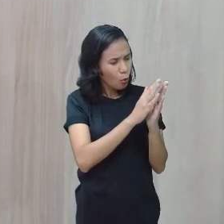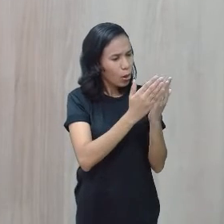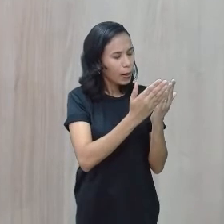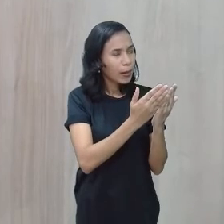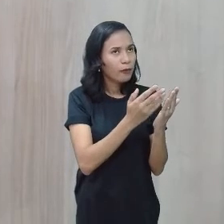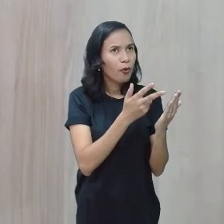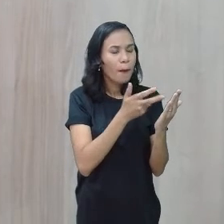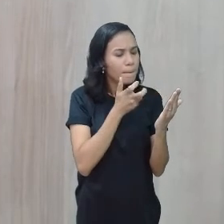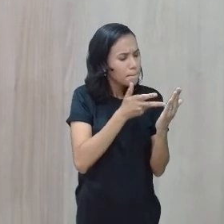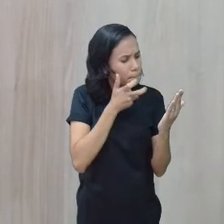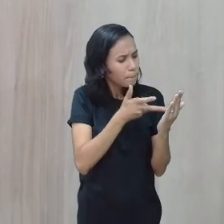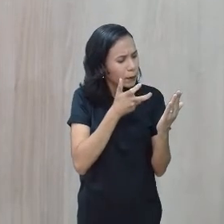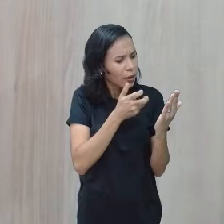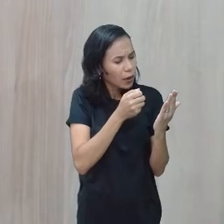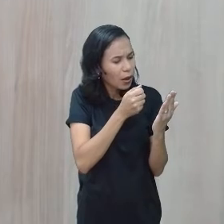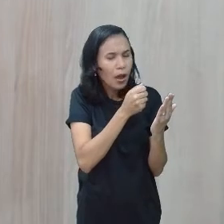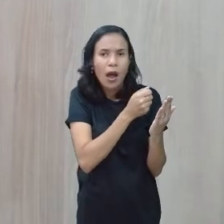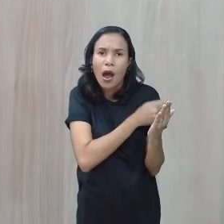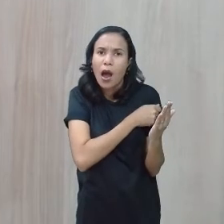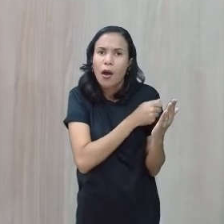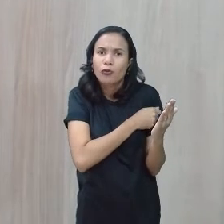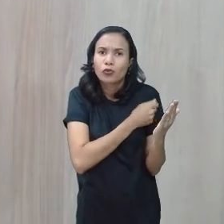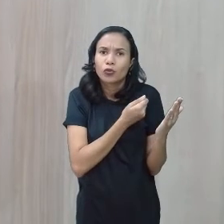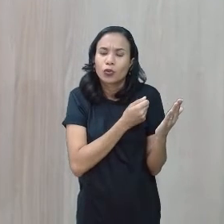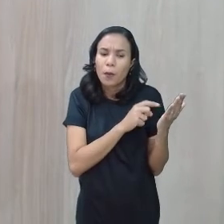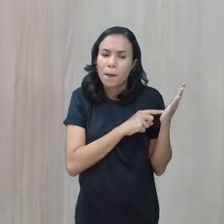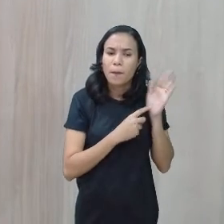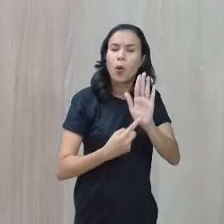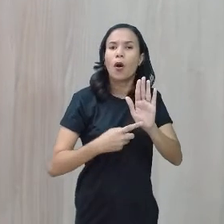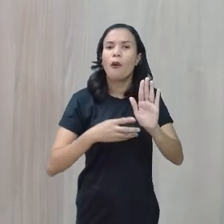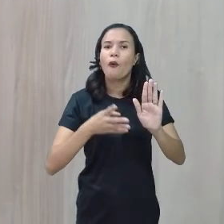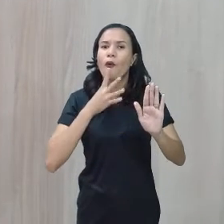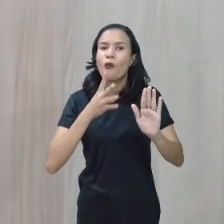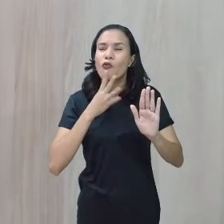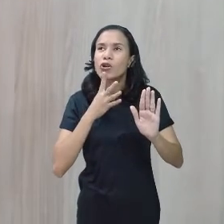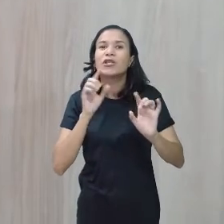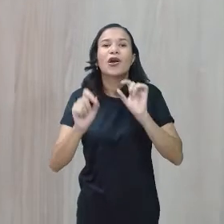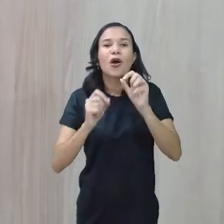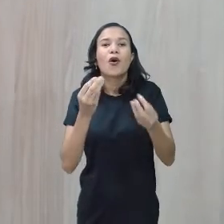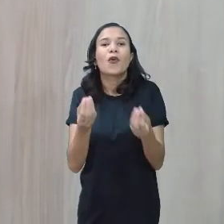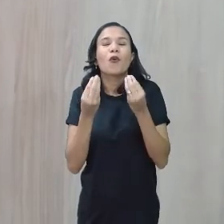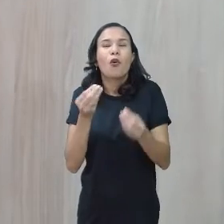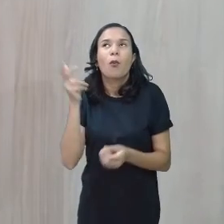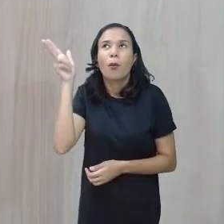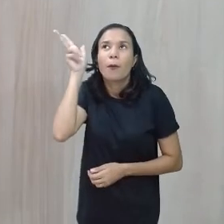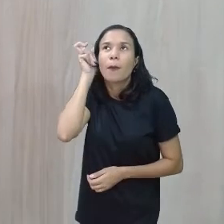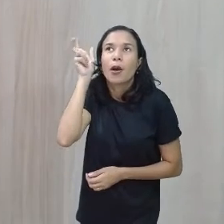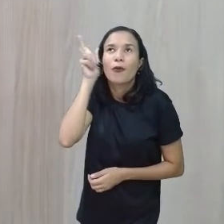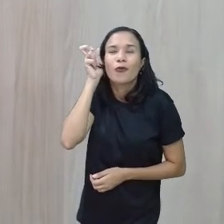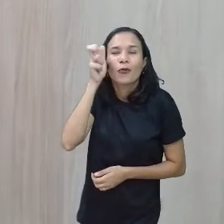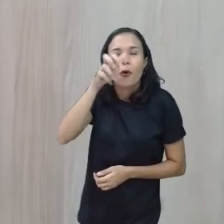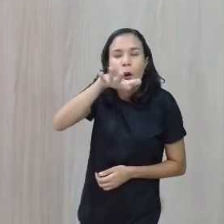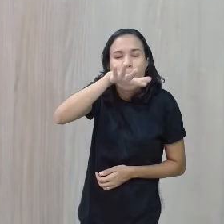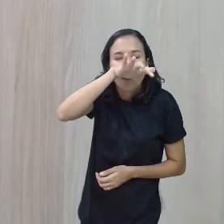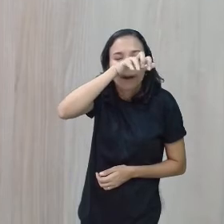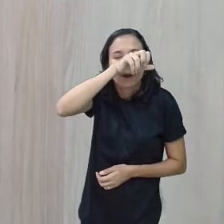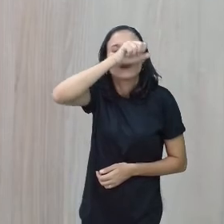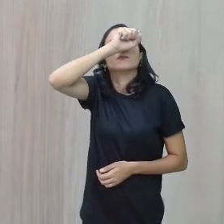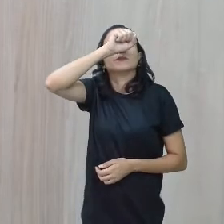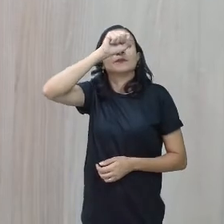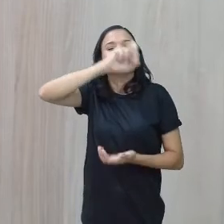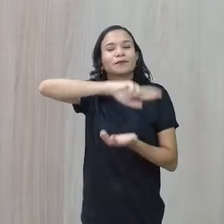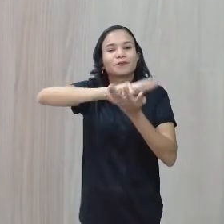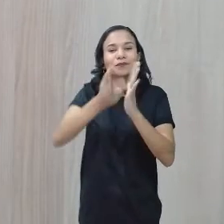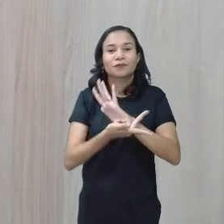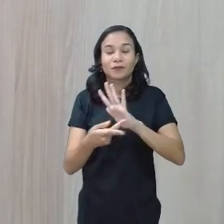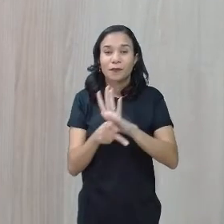com deficiência, sem visão, e mostrando que ele conhecia a paisagem pelo som, pelo cheiro, Aí você me falou